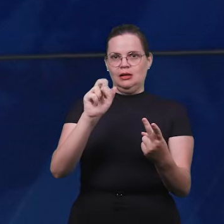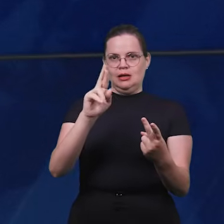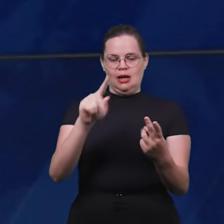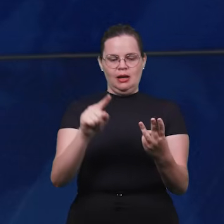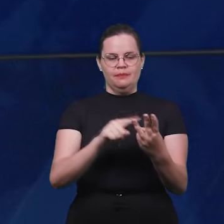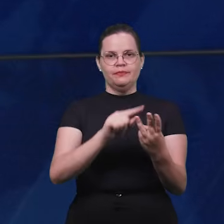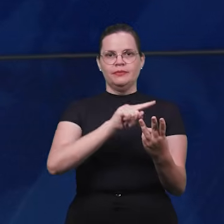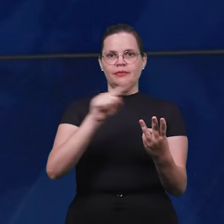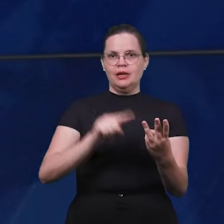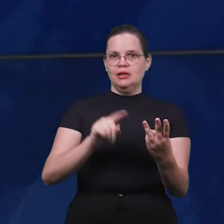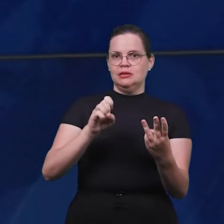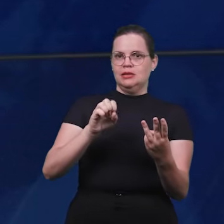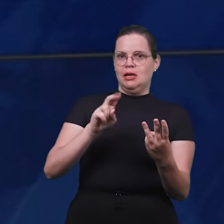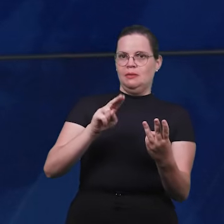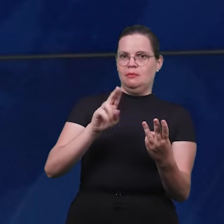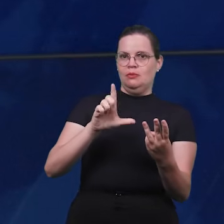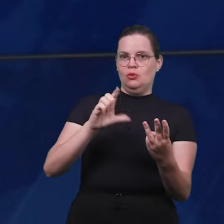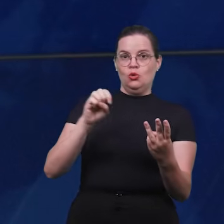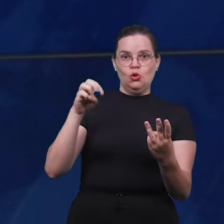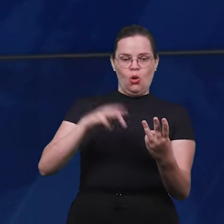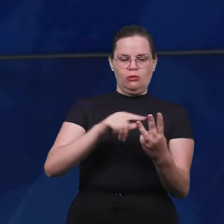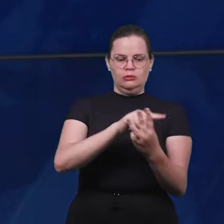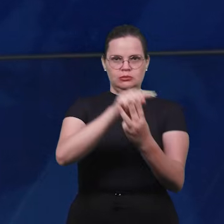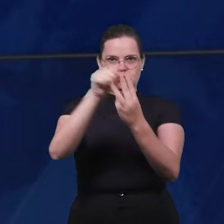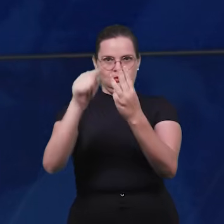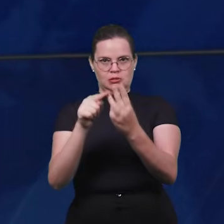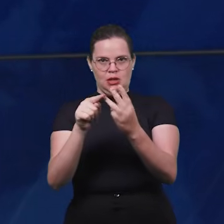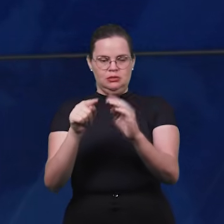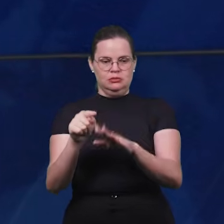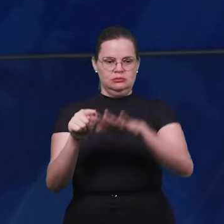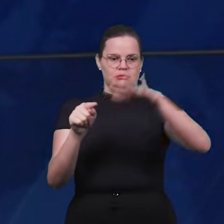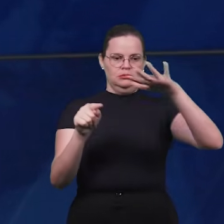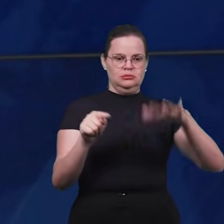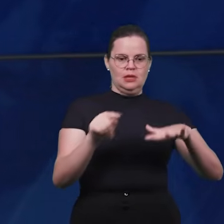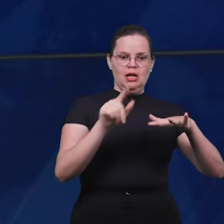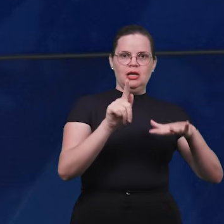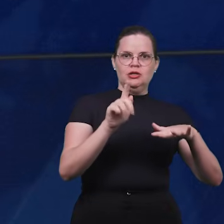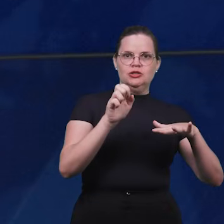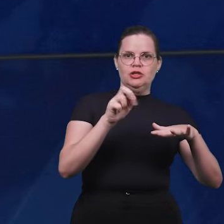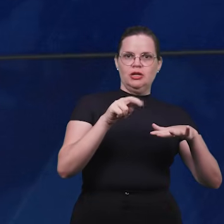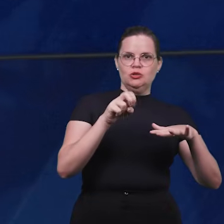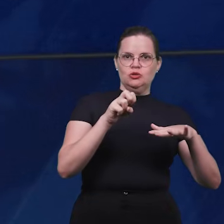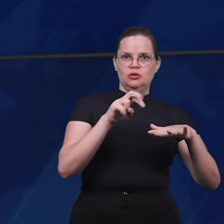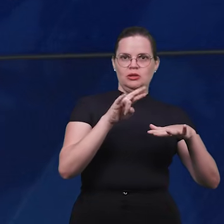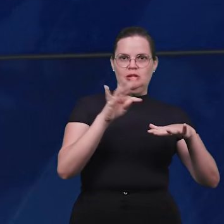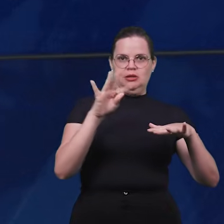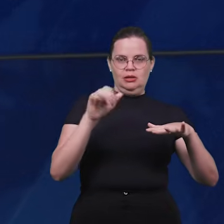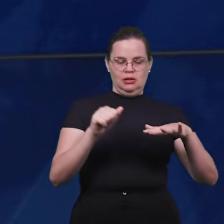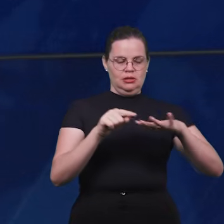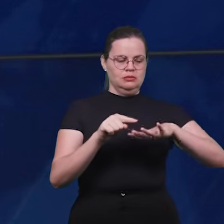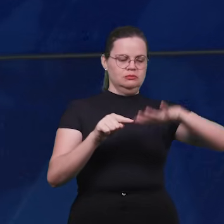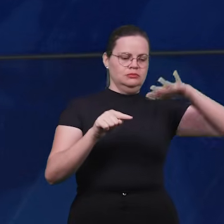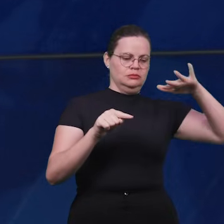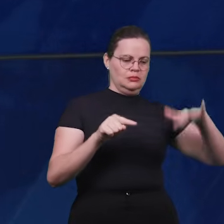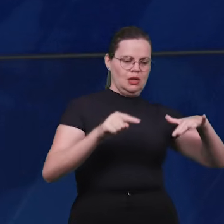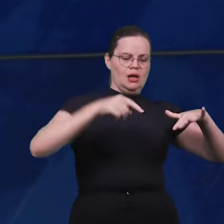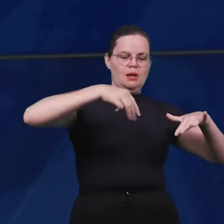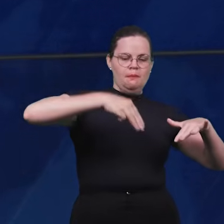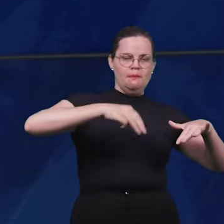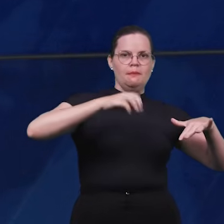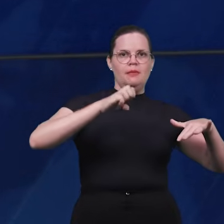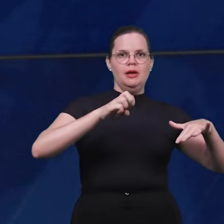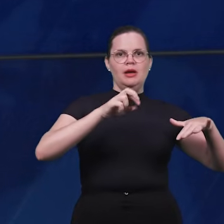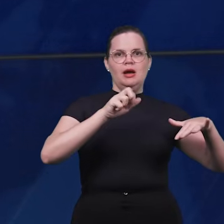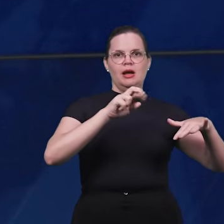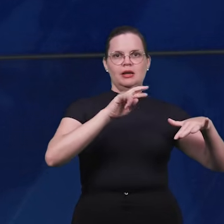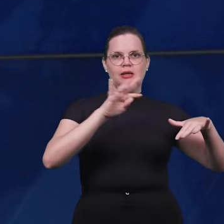de Jacó. Em seguida, os gersonitas e meraritas, eles iam ali com a estrutura